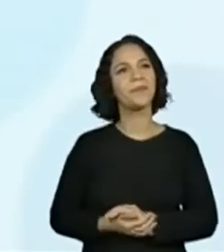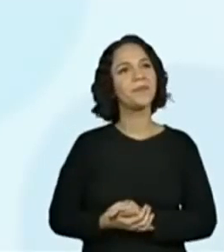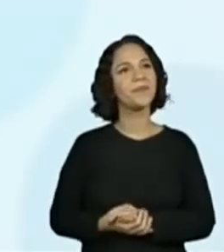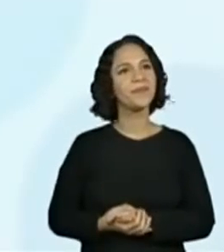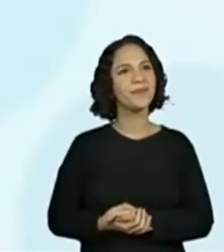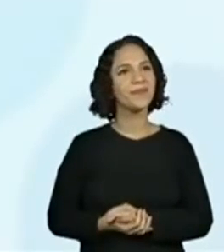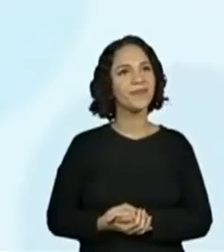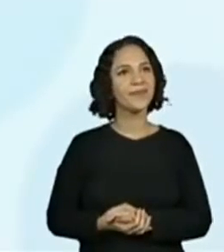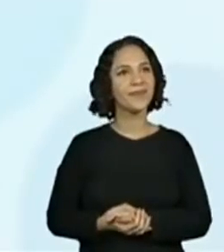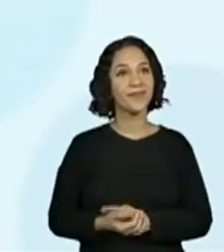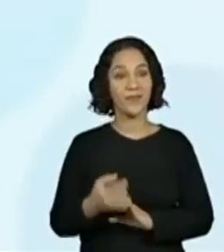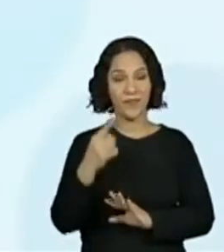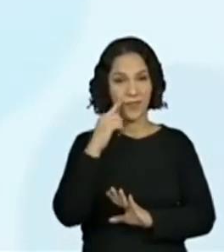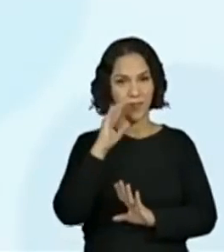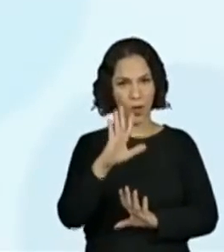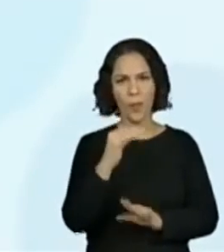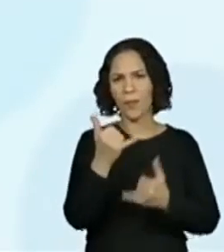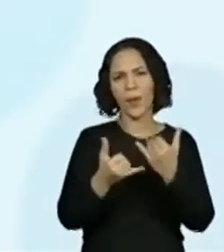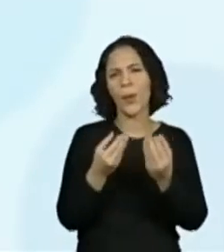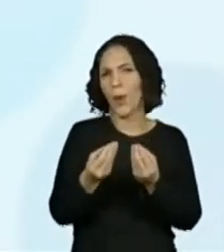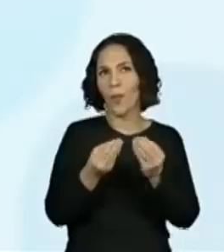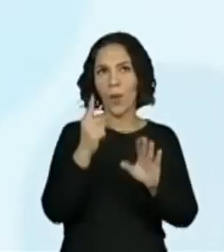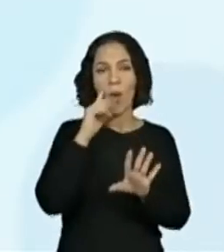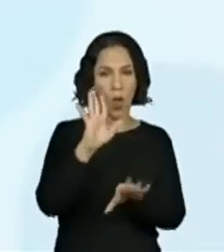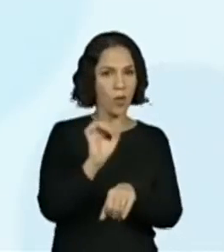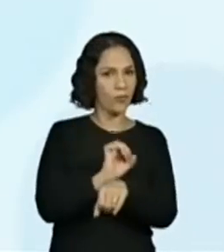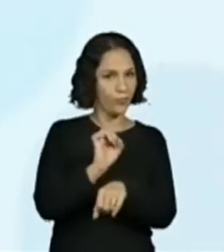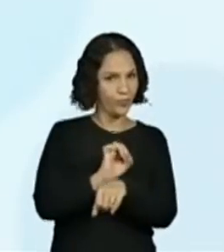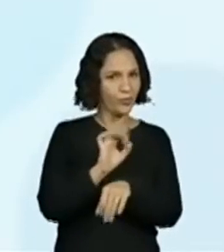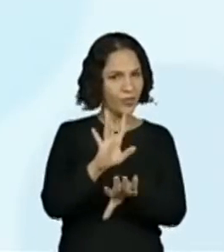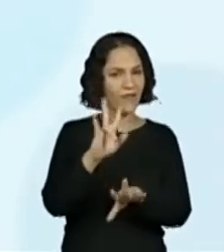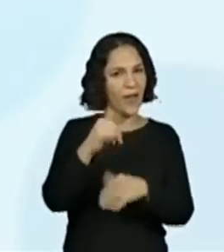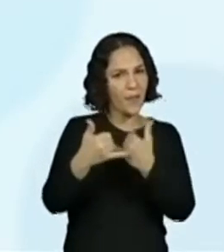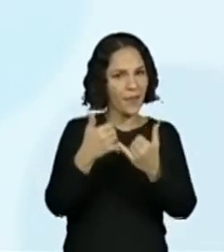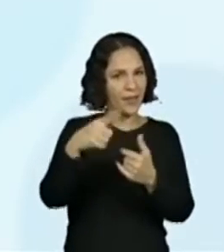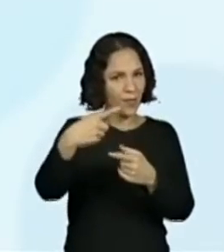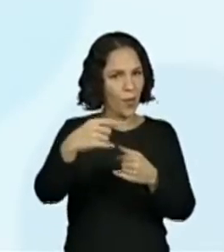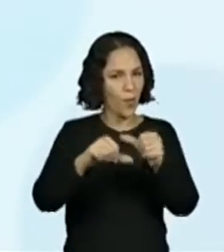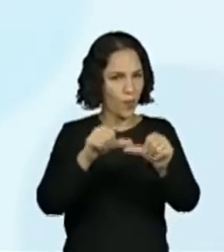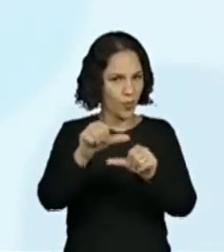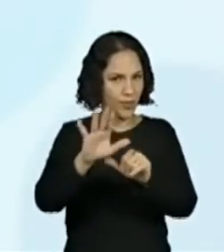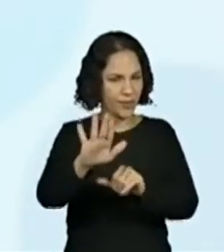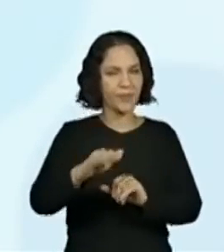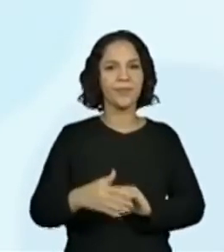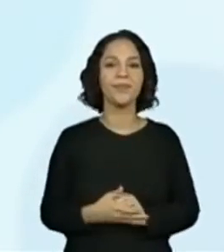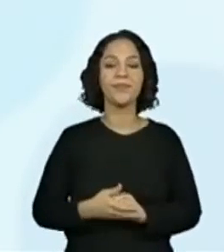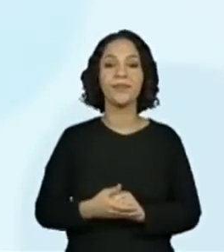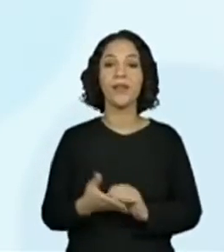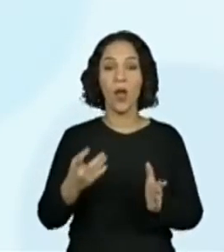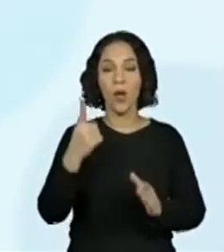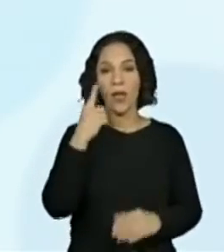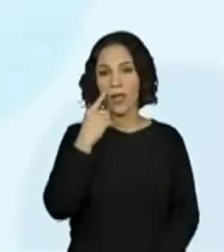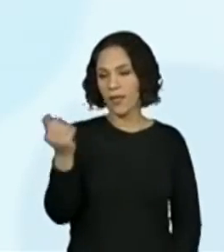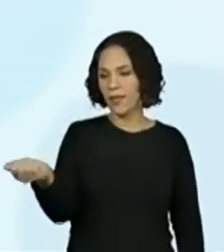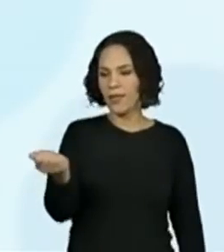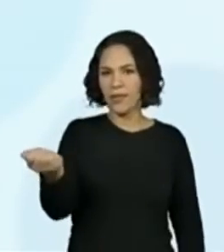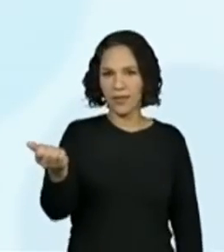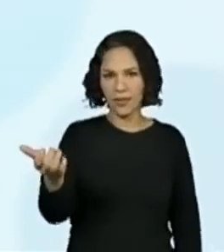ajudar. A brincadeira é a seguinte, por enquanto, né? Porque a gente vai mudar um pouquinho depois. Sim. Jogar o